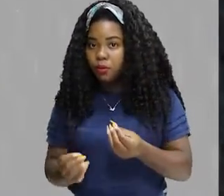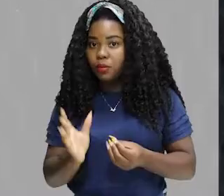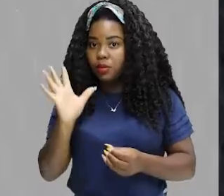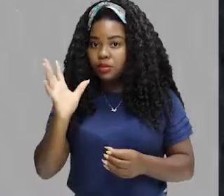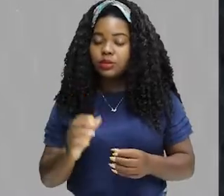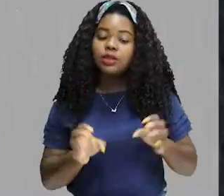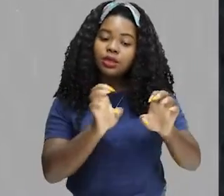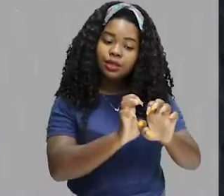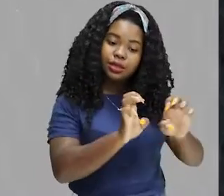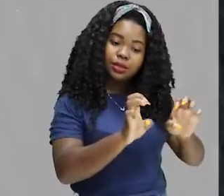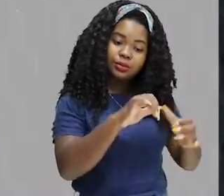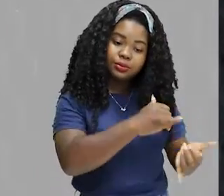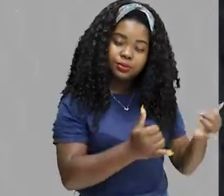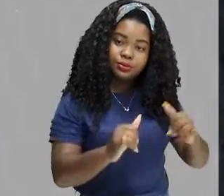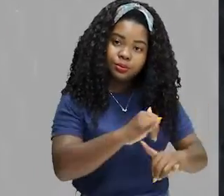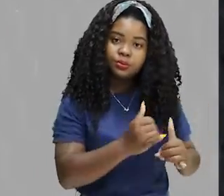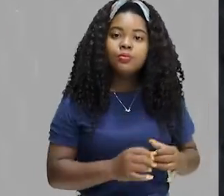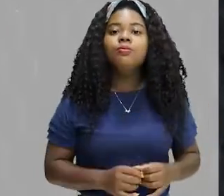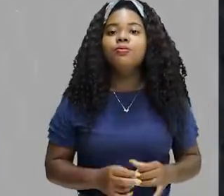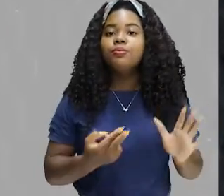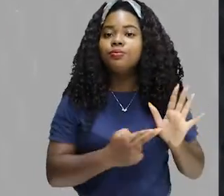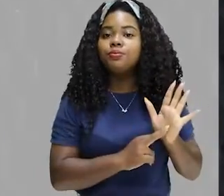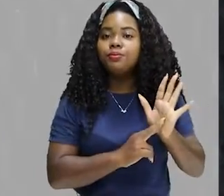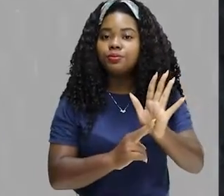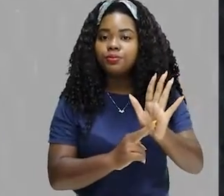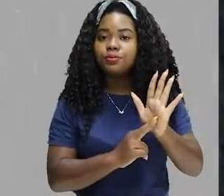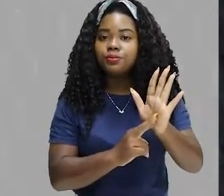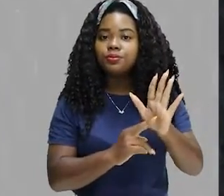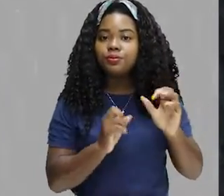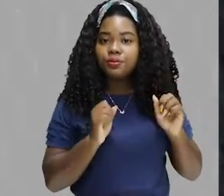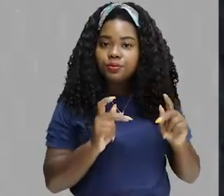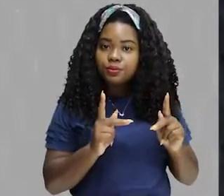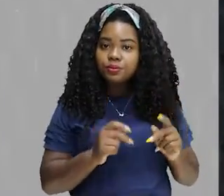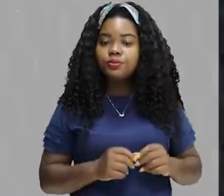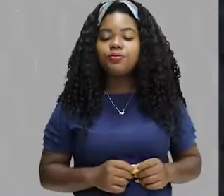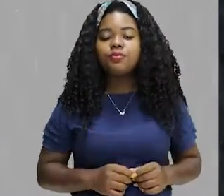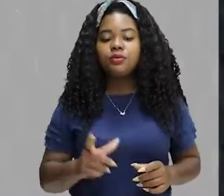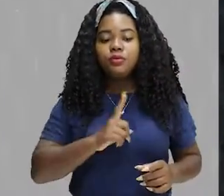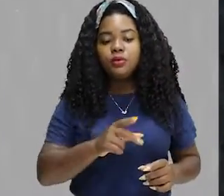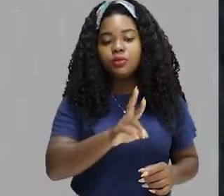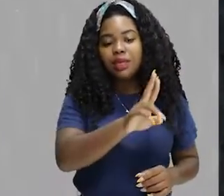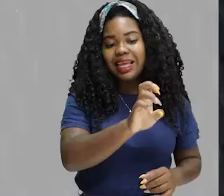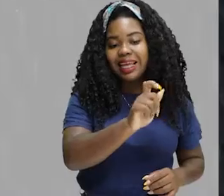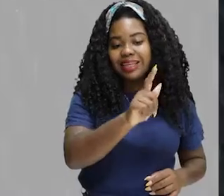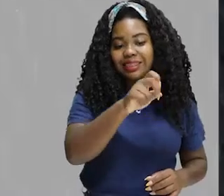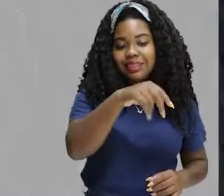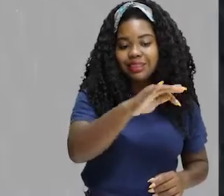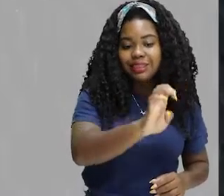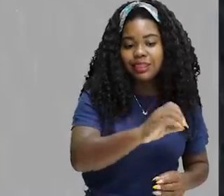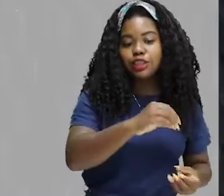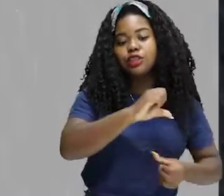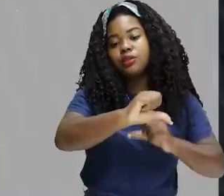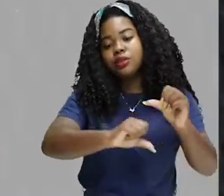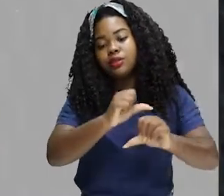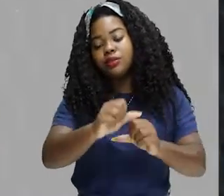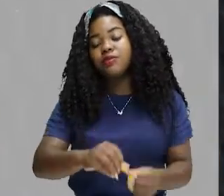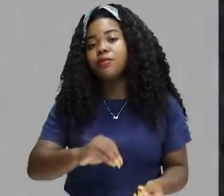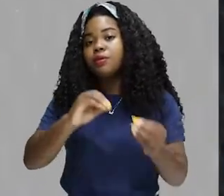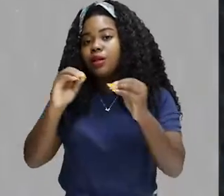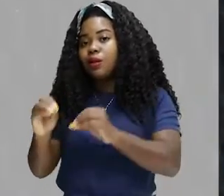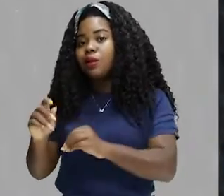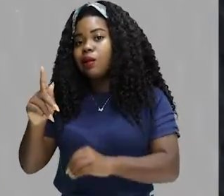de equação química. A equação química, nós vamos ter reagentes transformando-se em